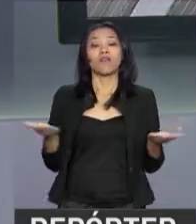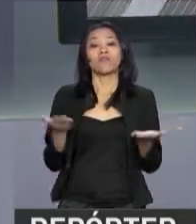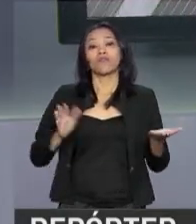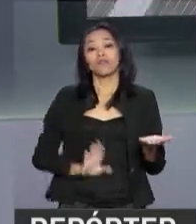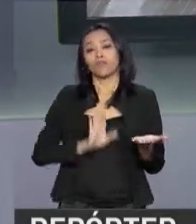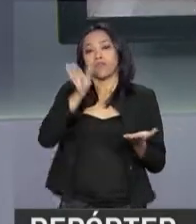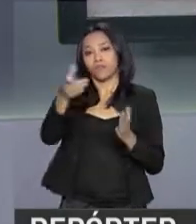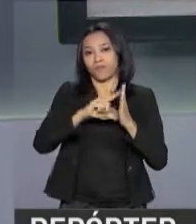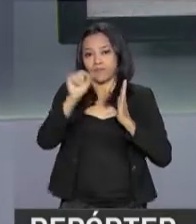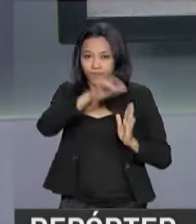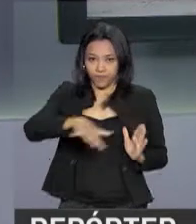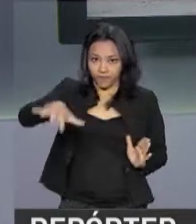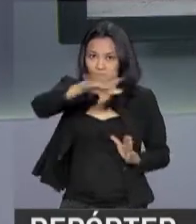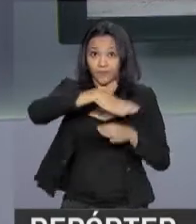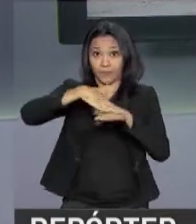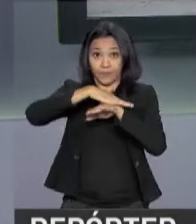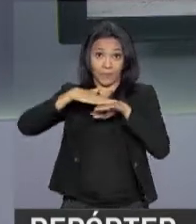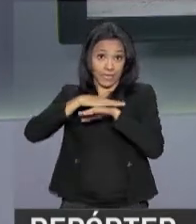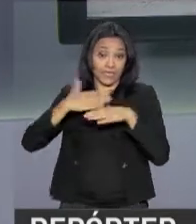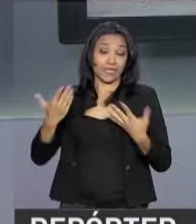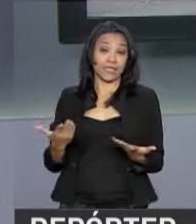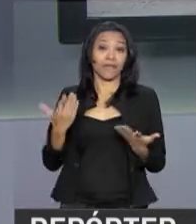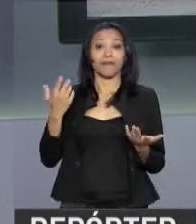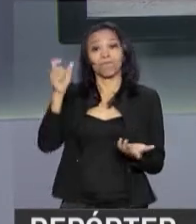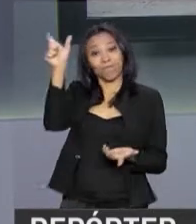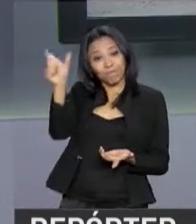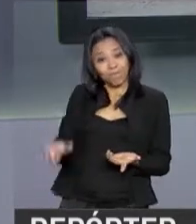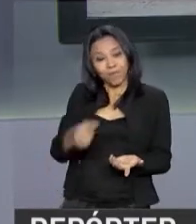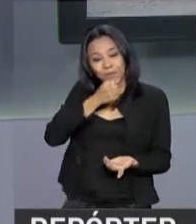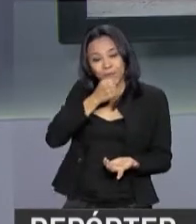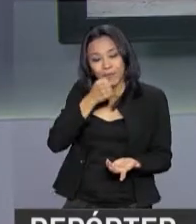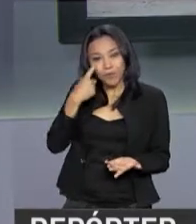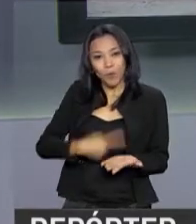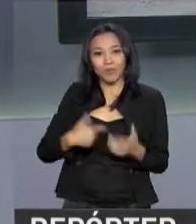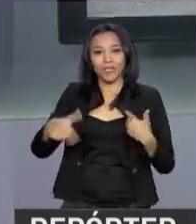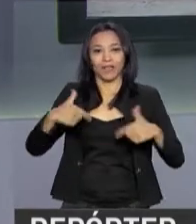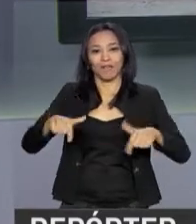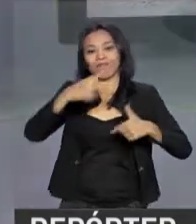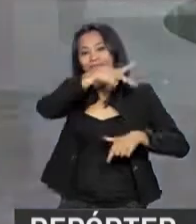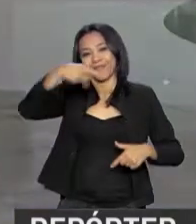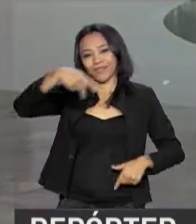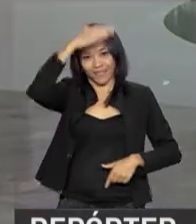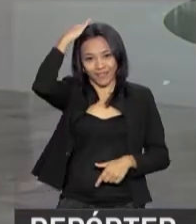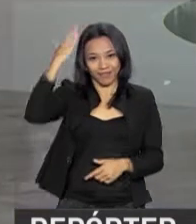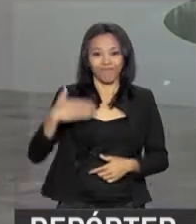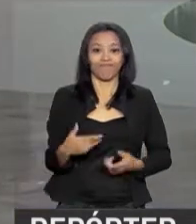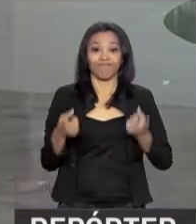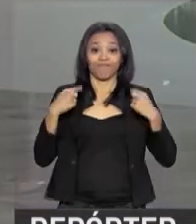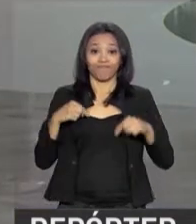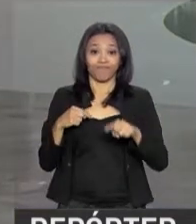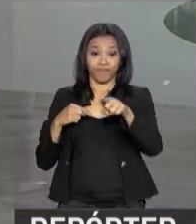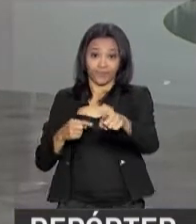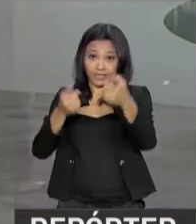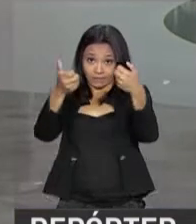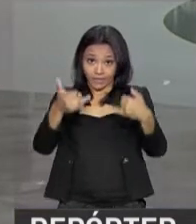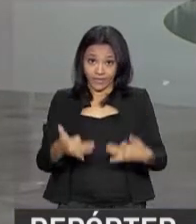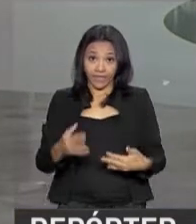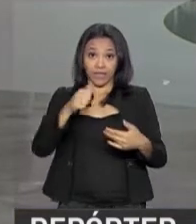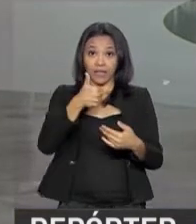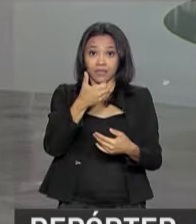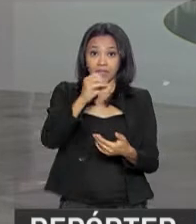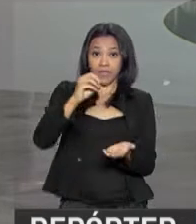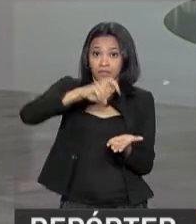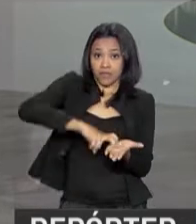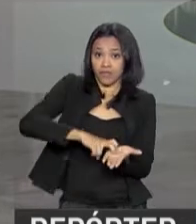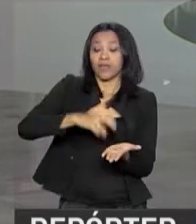repórter Ney Pereira sobre a agenda do presidente Michel Temer. Oi, Ney. Oi, Renata. Olha só, Renata, agora às 10 horas da manhã, o presidente Michel